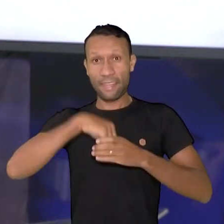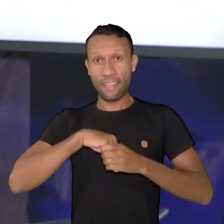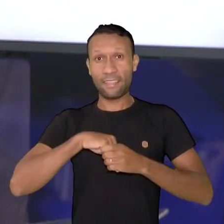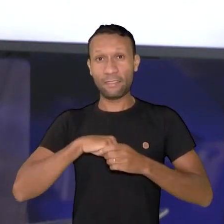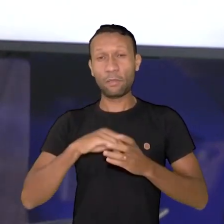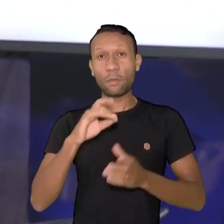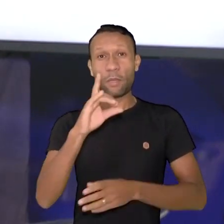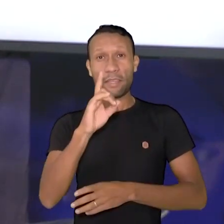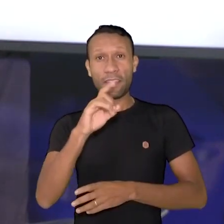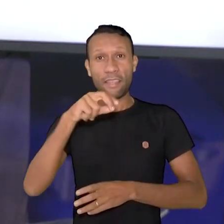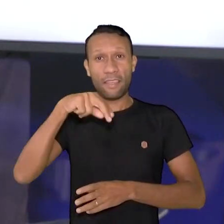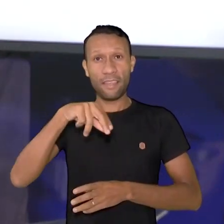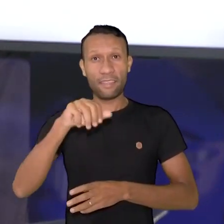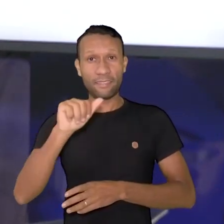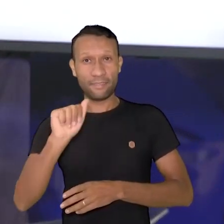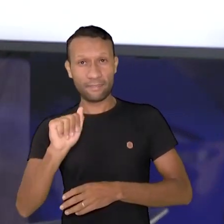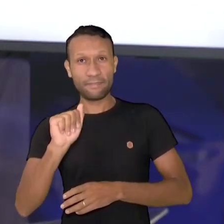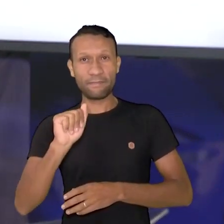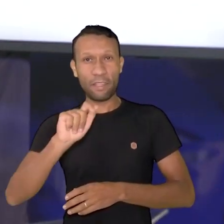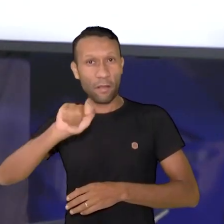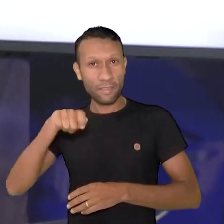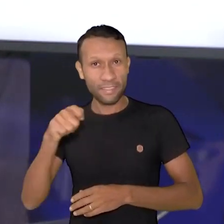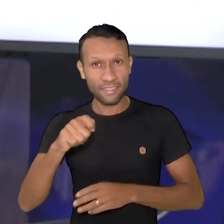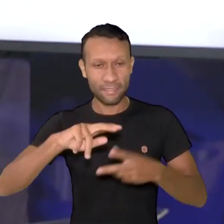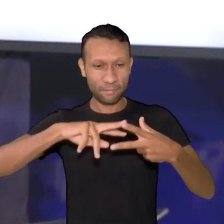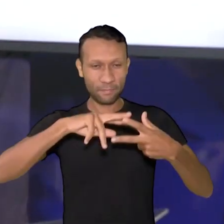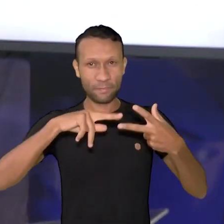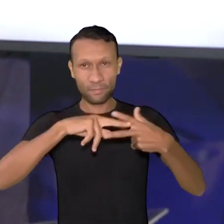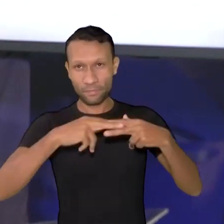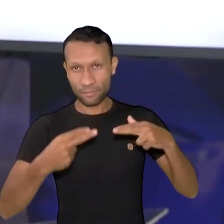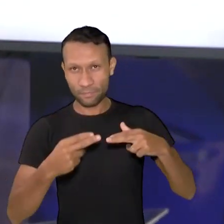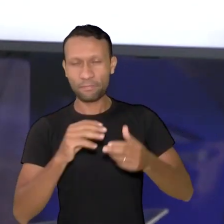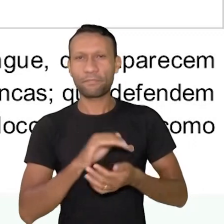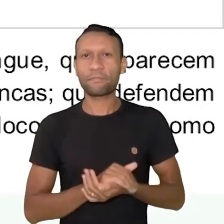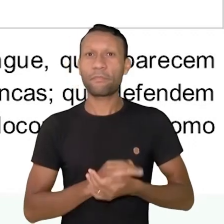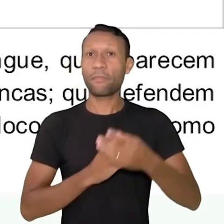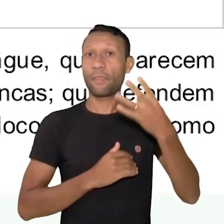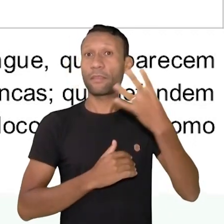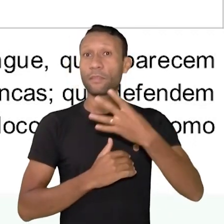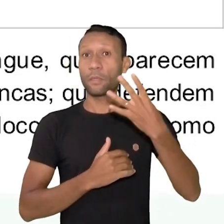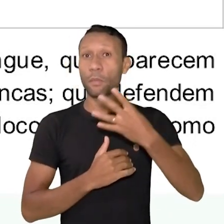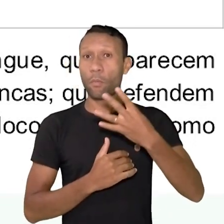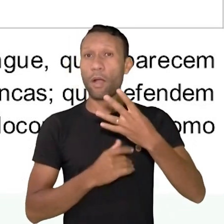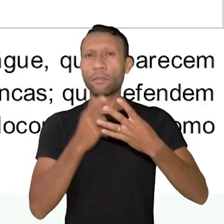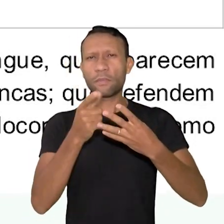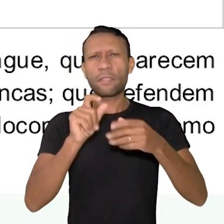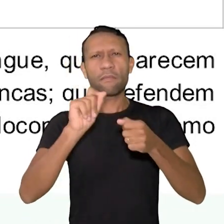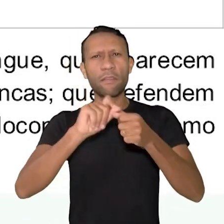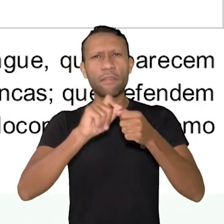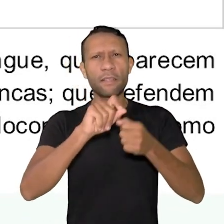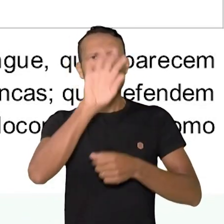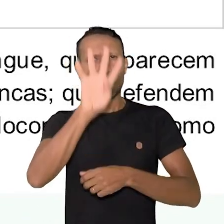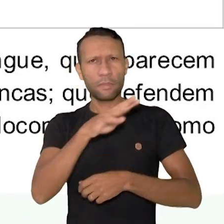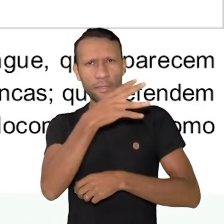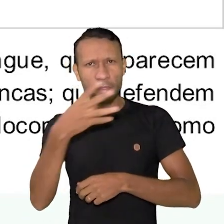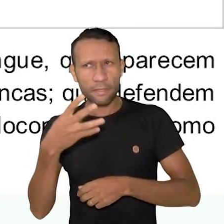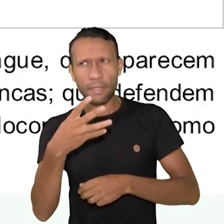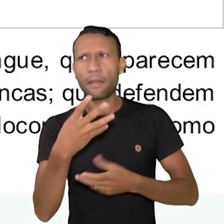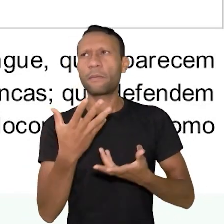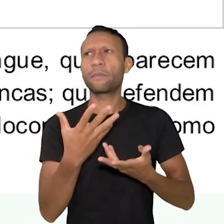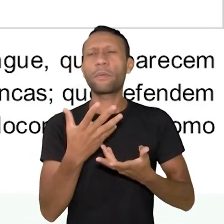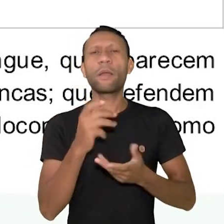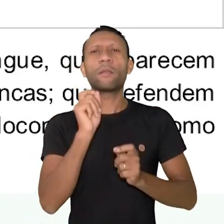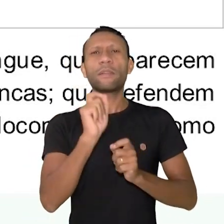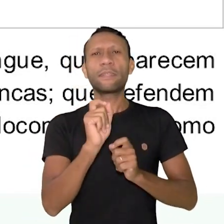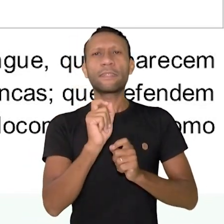DNA, tá bom? Quarta questão. Construa uma tabela que indique 3 tipos celulares e suas funções. Já falei algumas